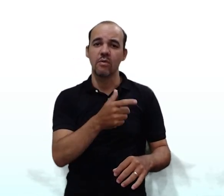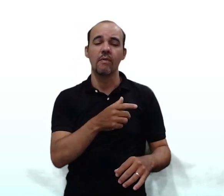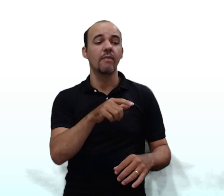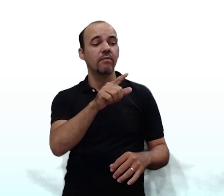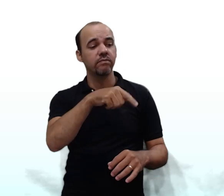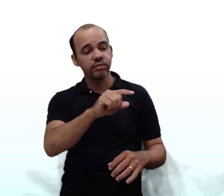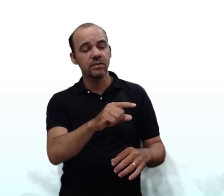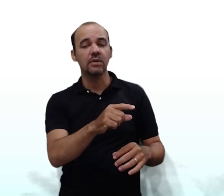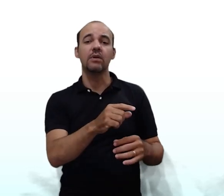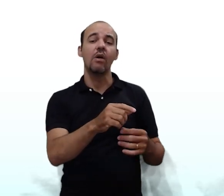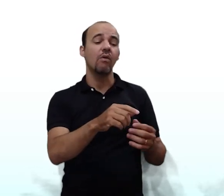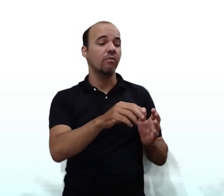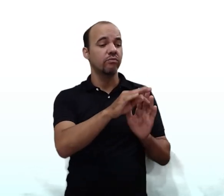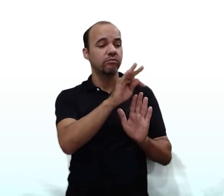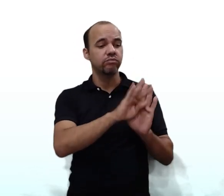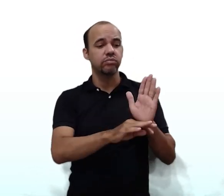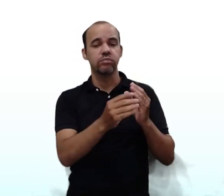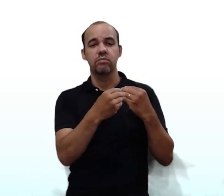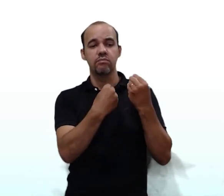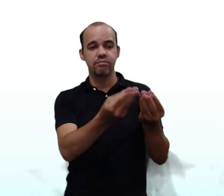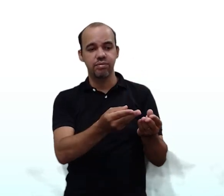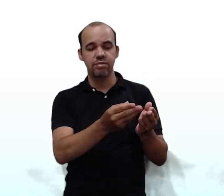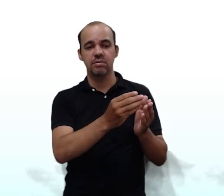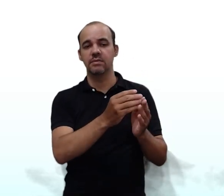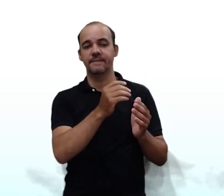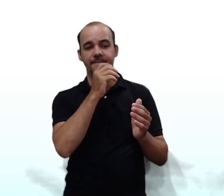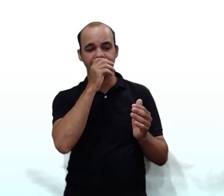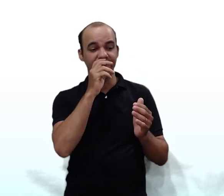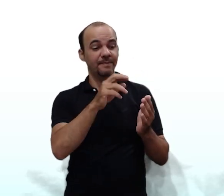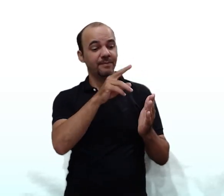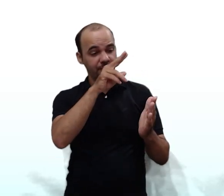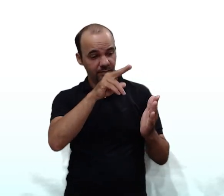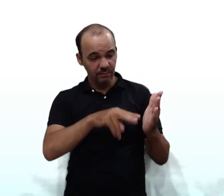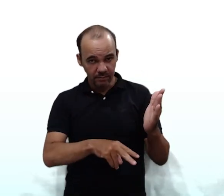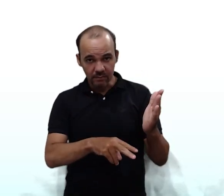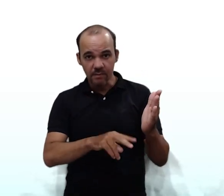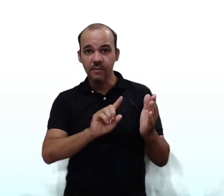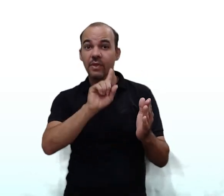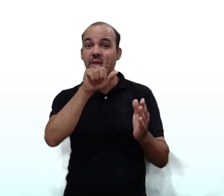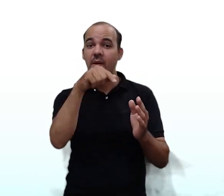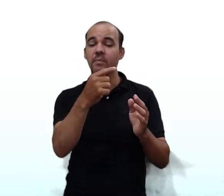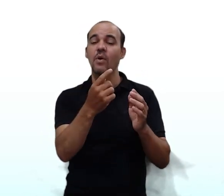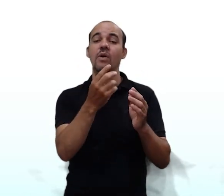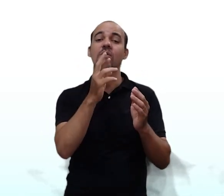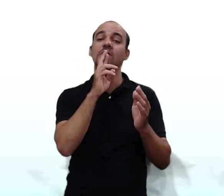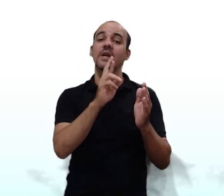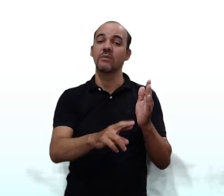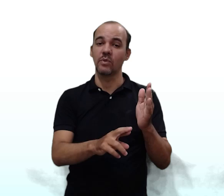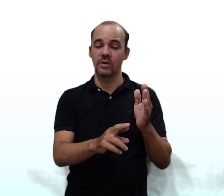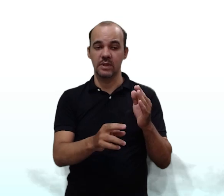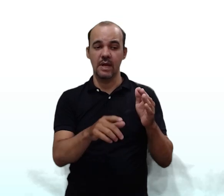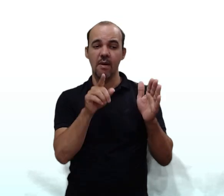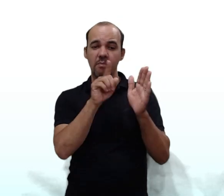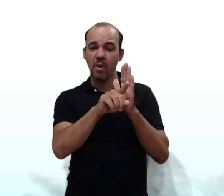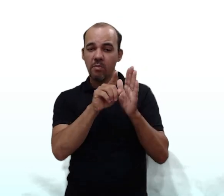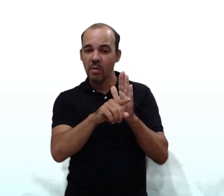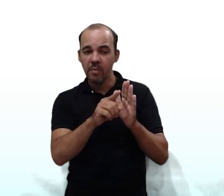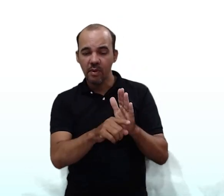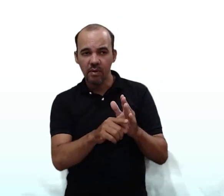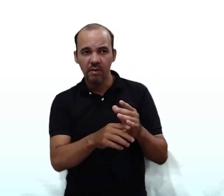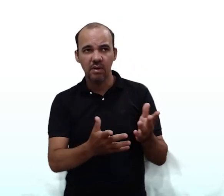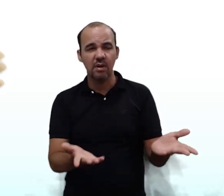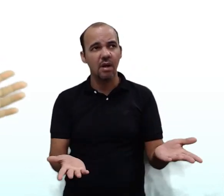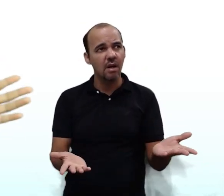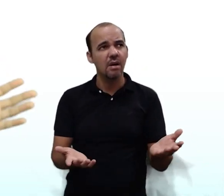e que, consequentemente, você responda a perguntas sobre aquilo que você leu. E aí o aluno para e pensa, poxa, Rafa, então lá na